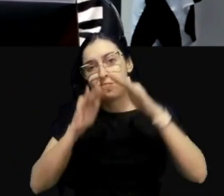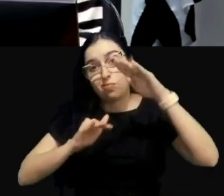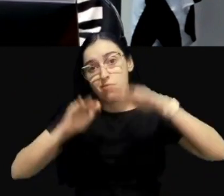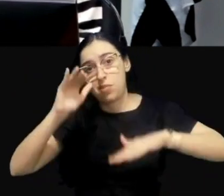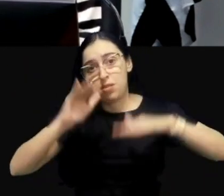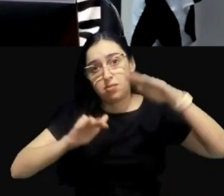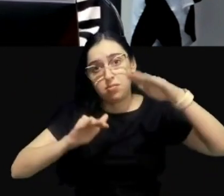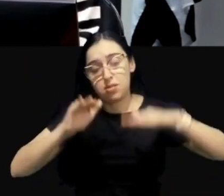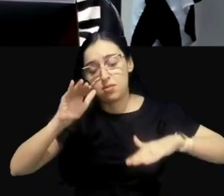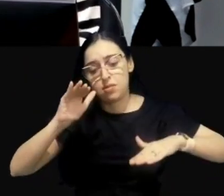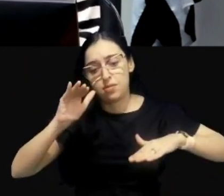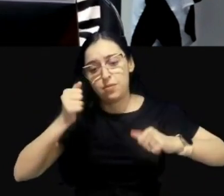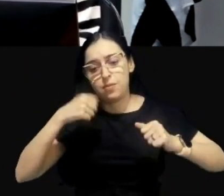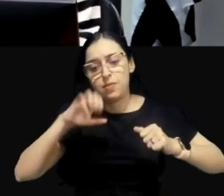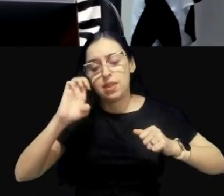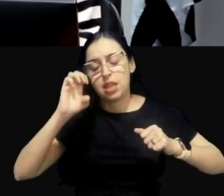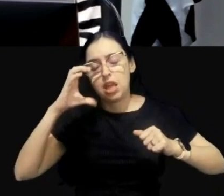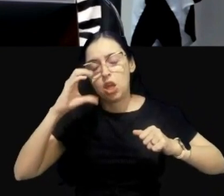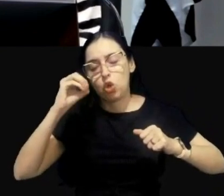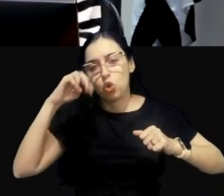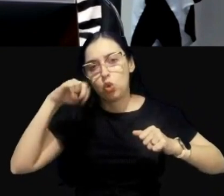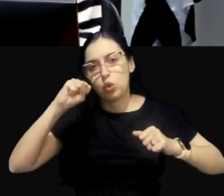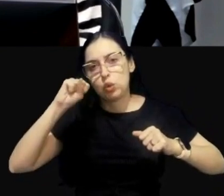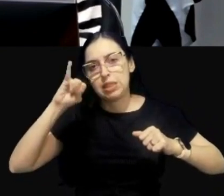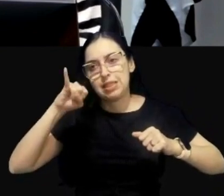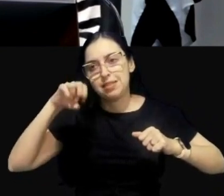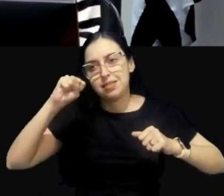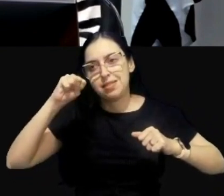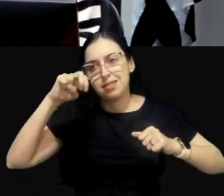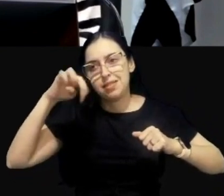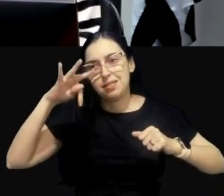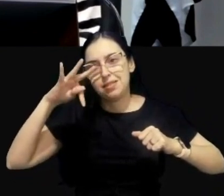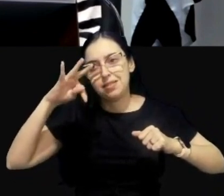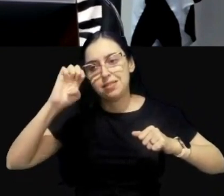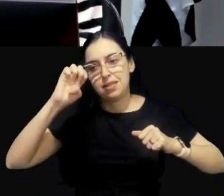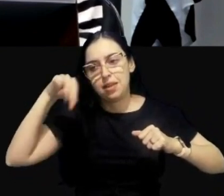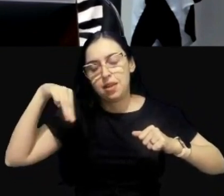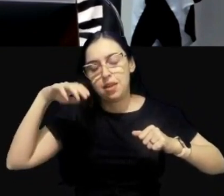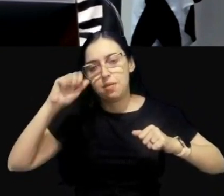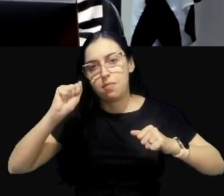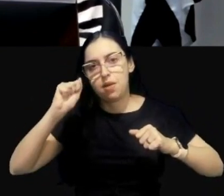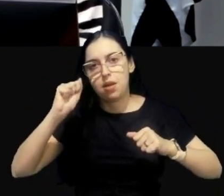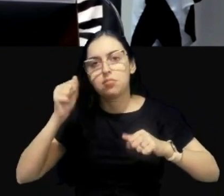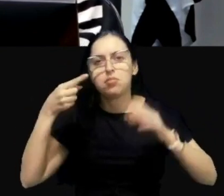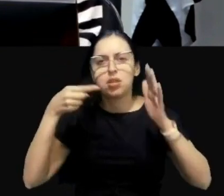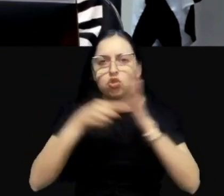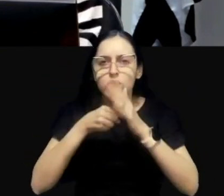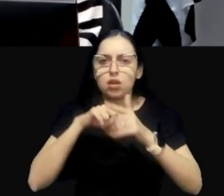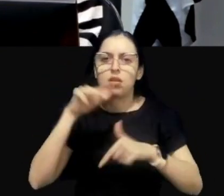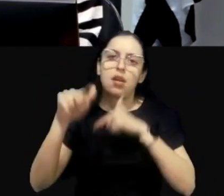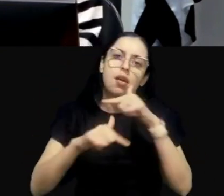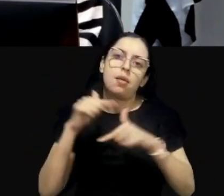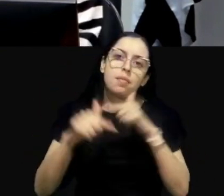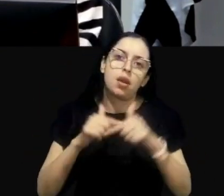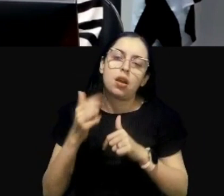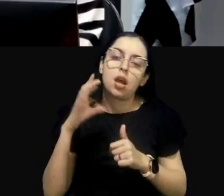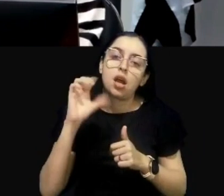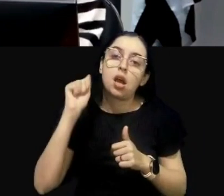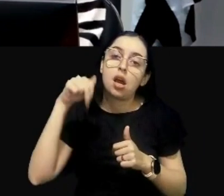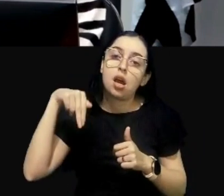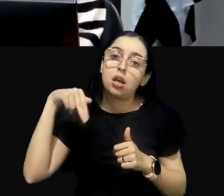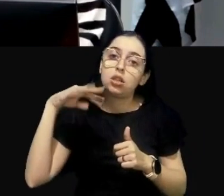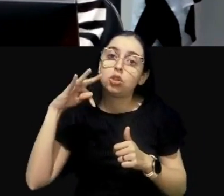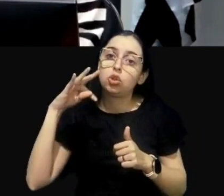no ecossistema natural e sempre relacionado às atividades antrópicas.